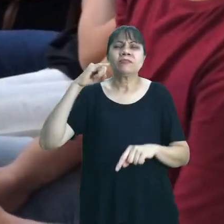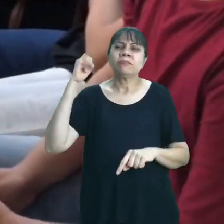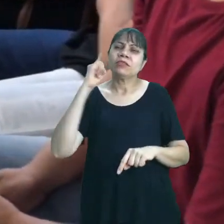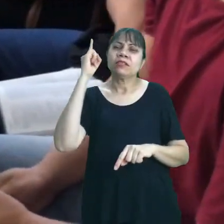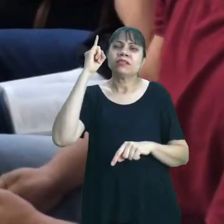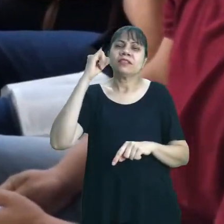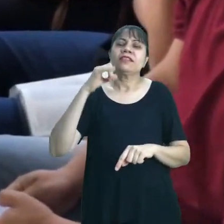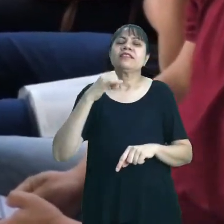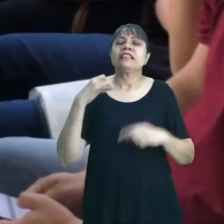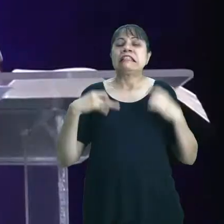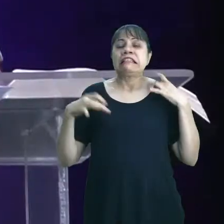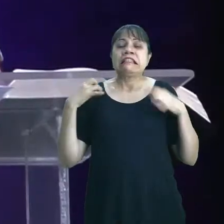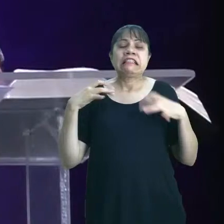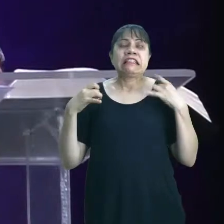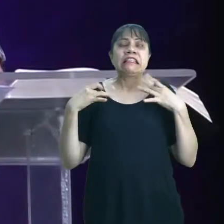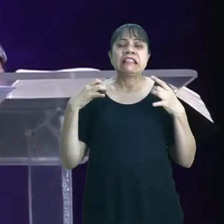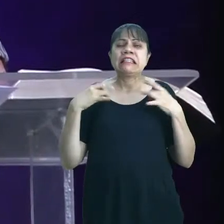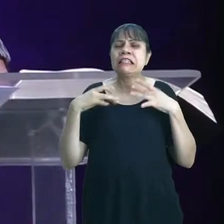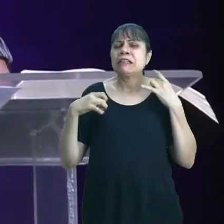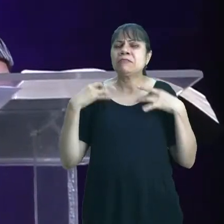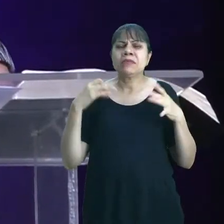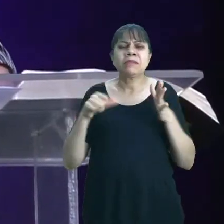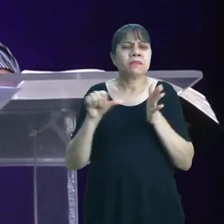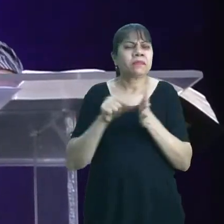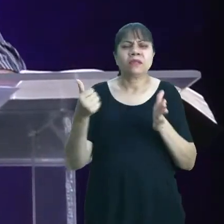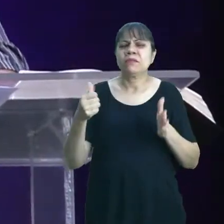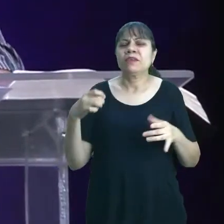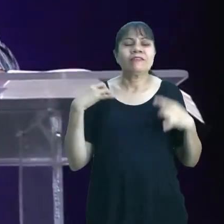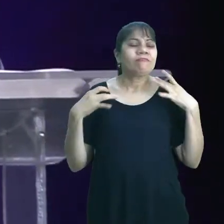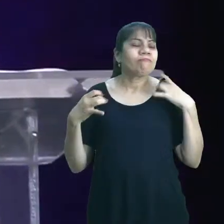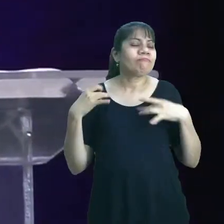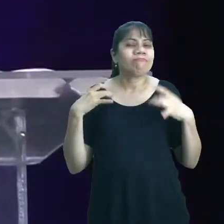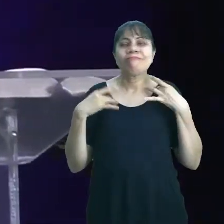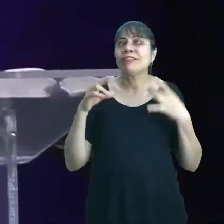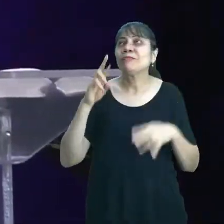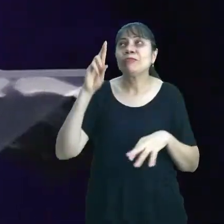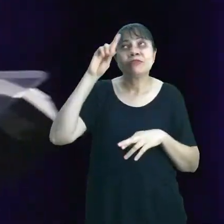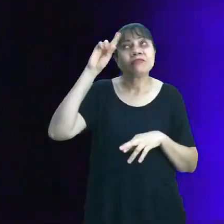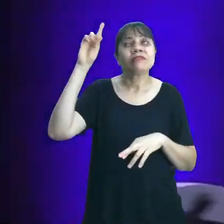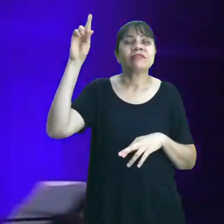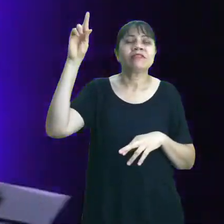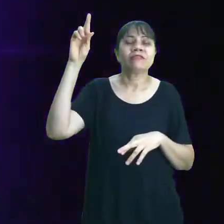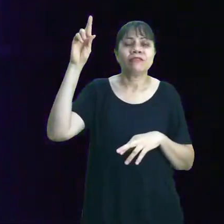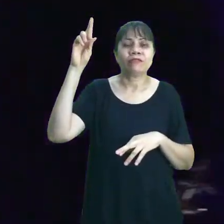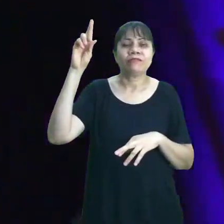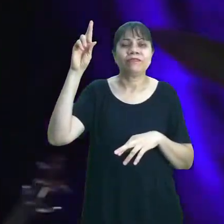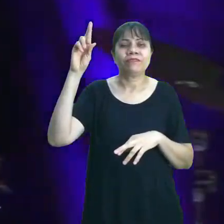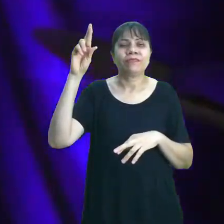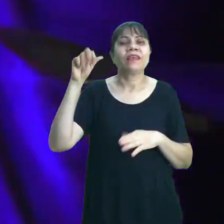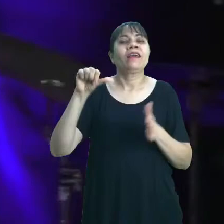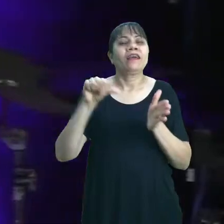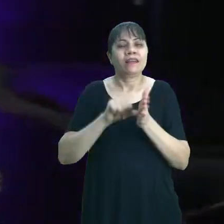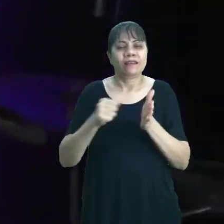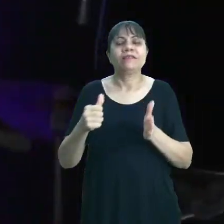delas. O temor ao Senhor é a primeira